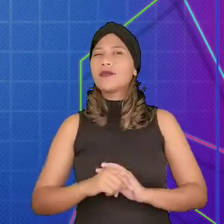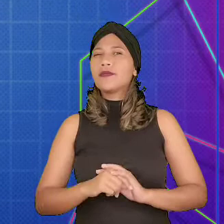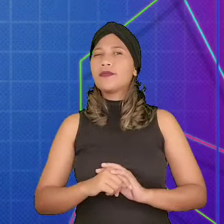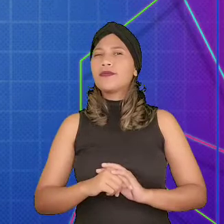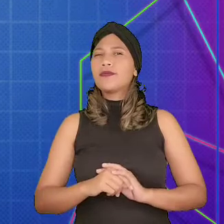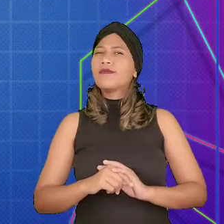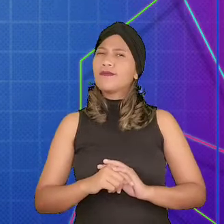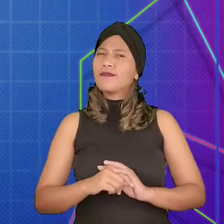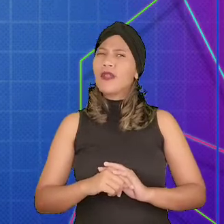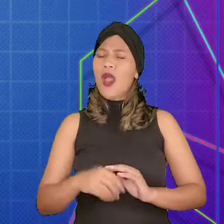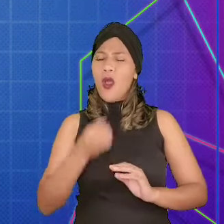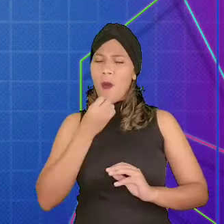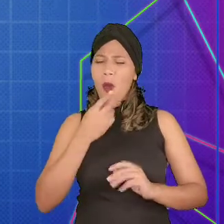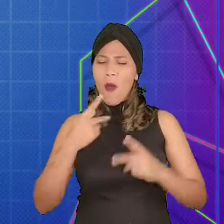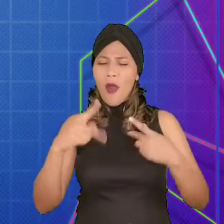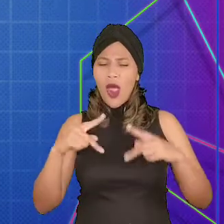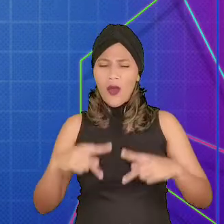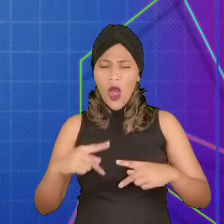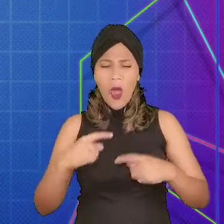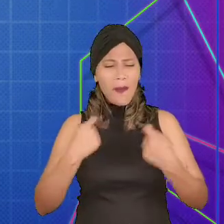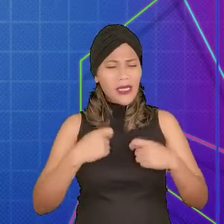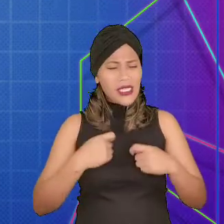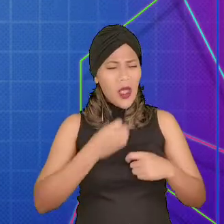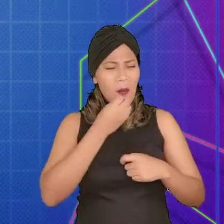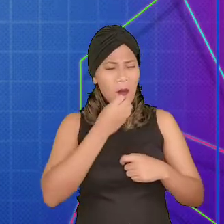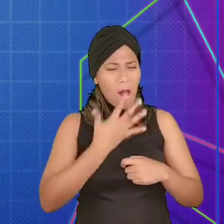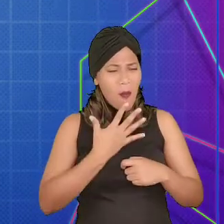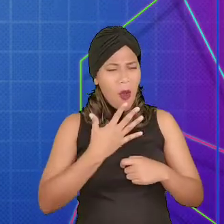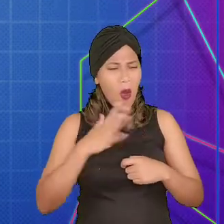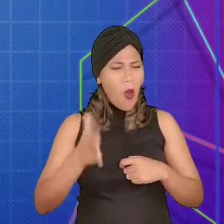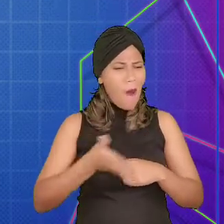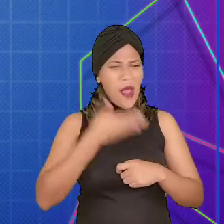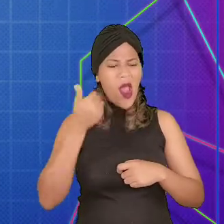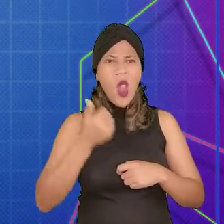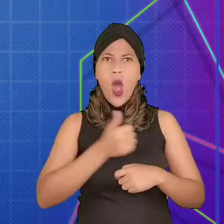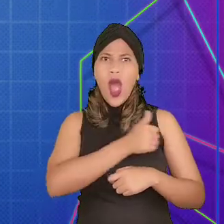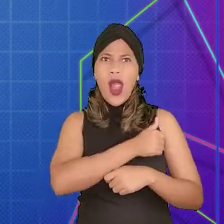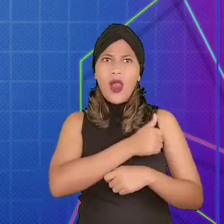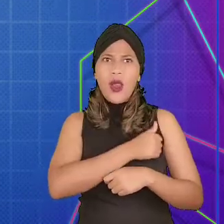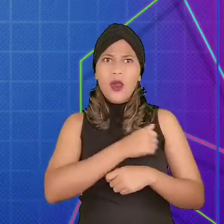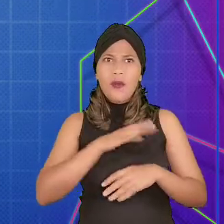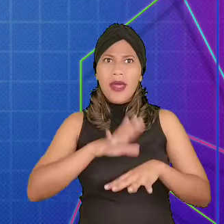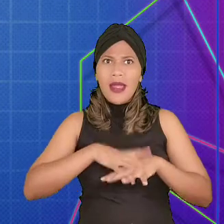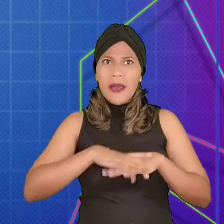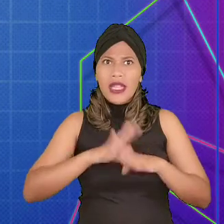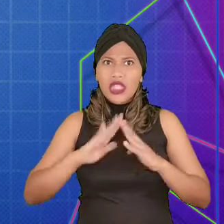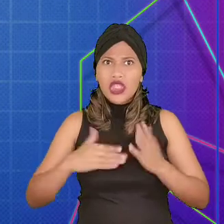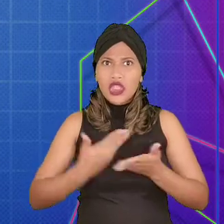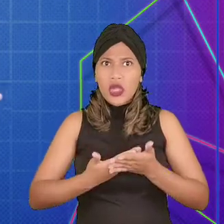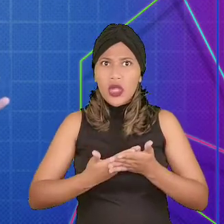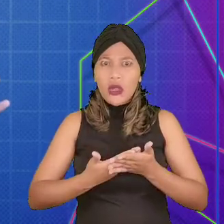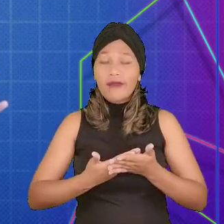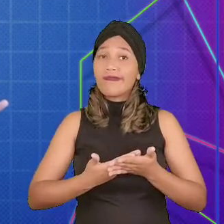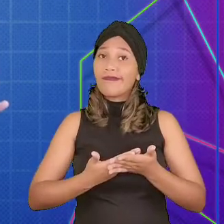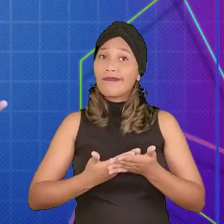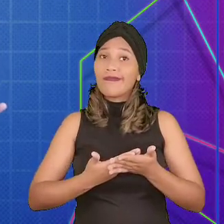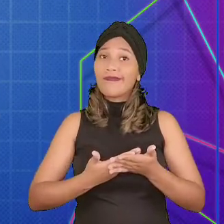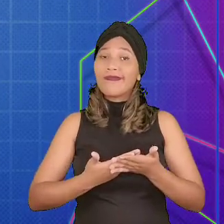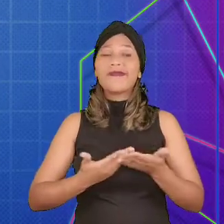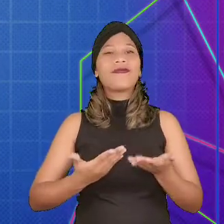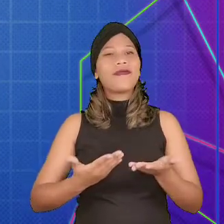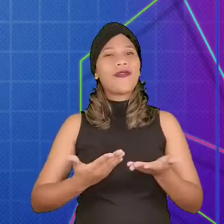vocês. Será que para ser um bom programador, você precisa ser o melhor aluno de matemática da escola?